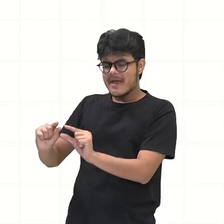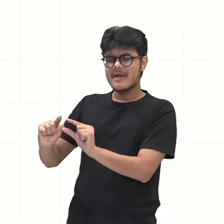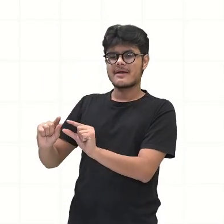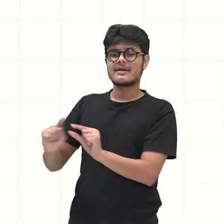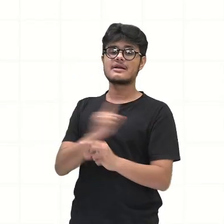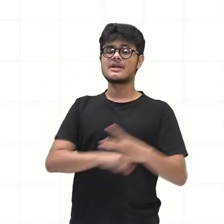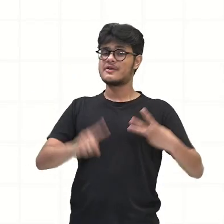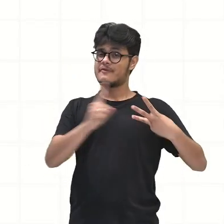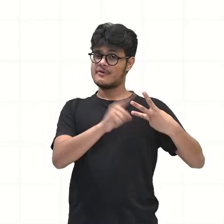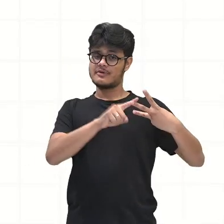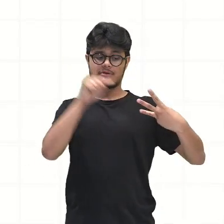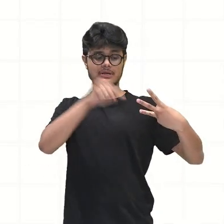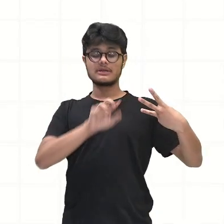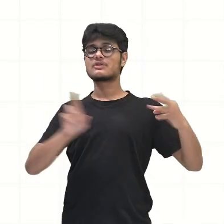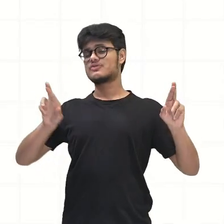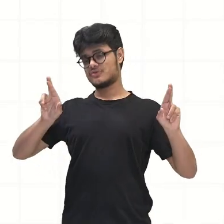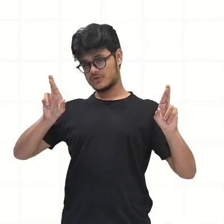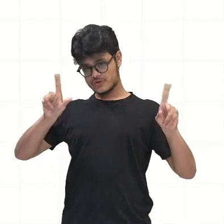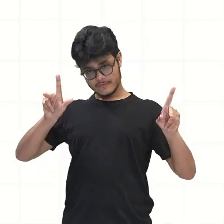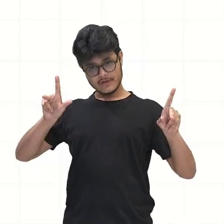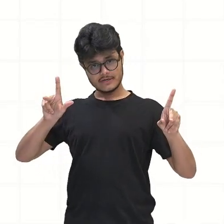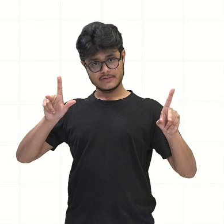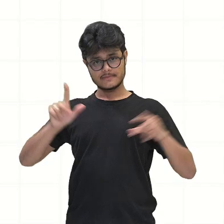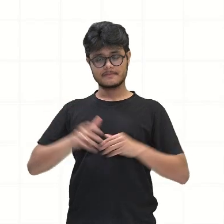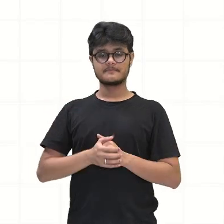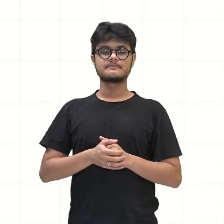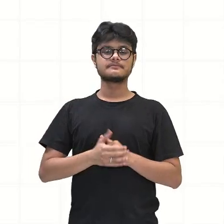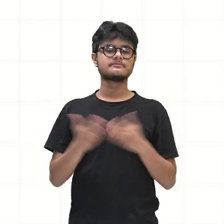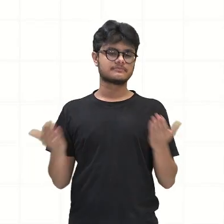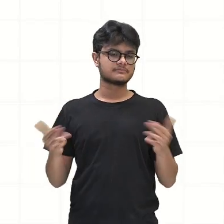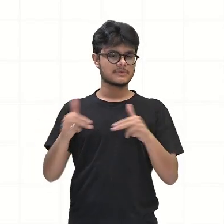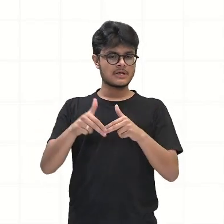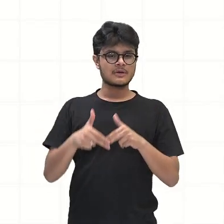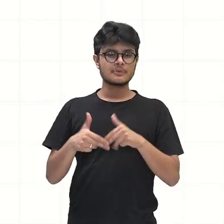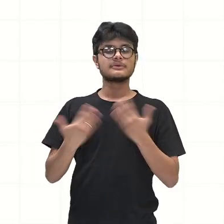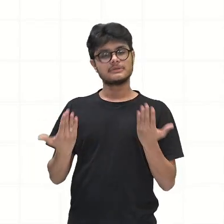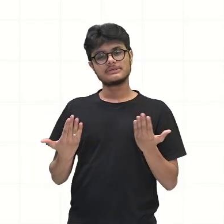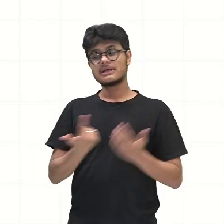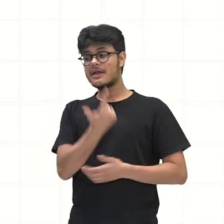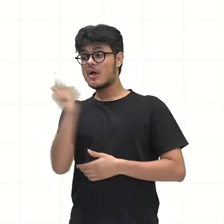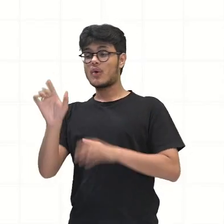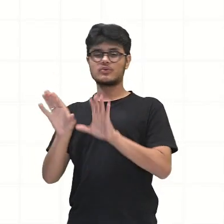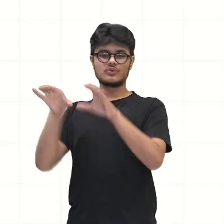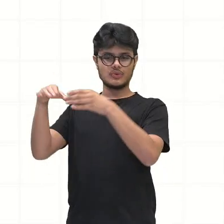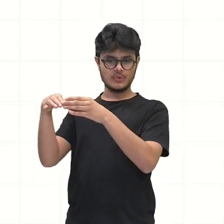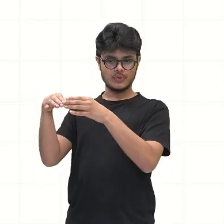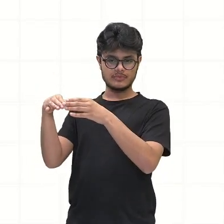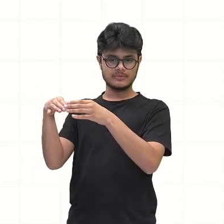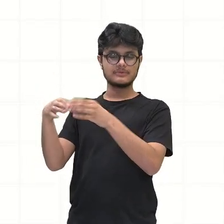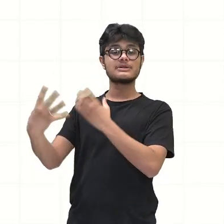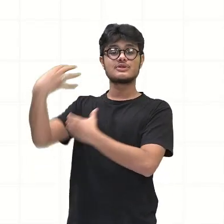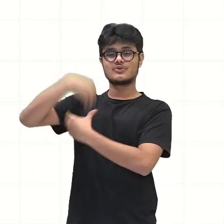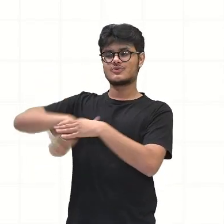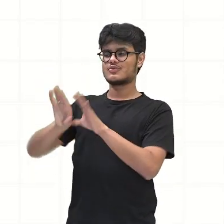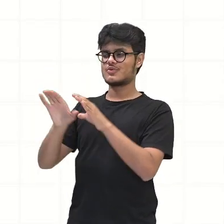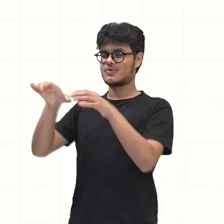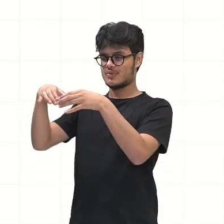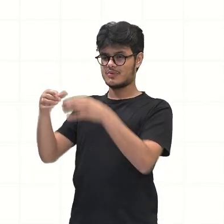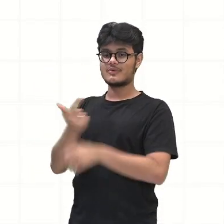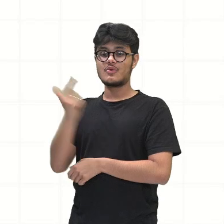que o espaço amostral, né? Por isso que é subconjunto, é um conjunto dentro de um